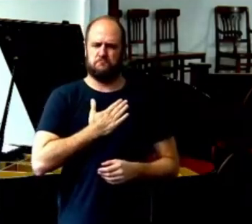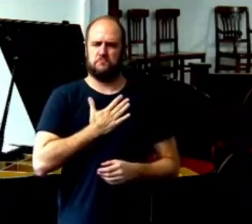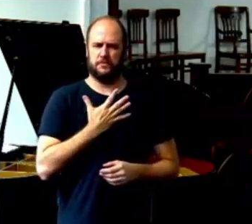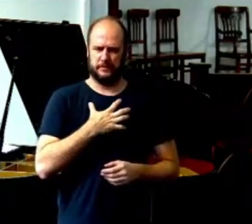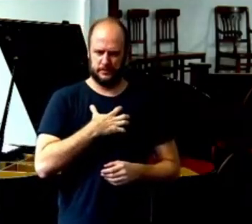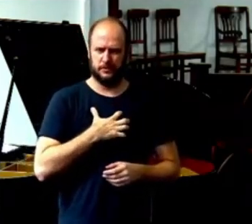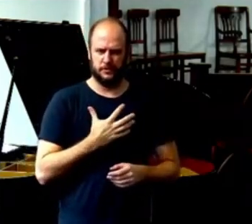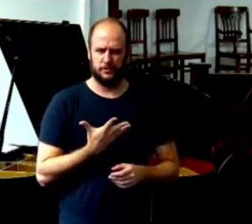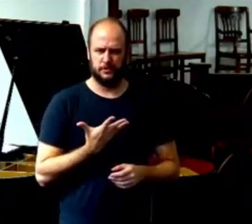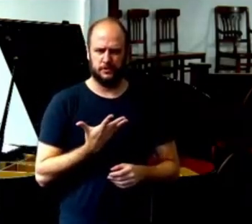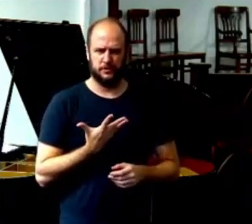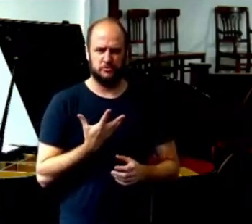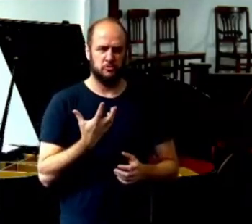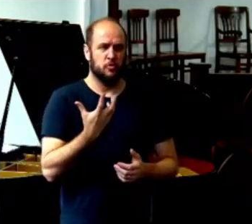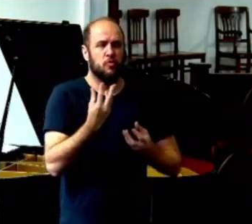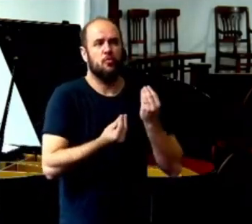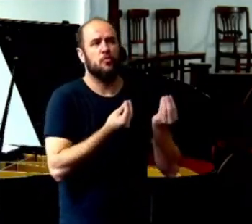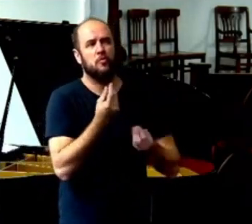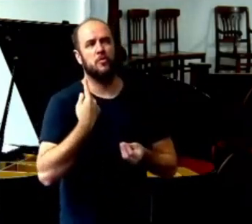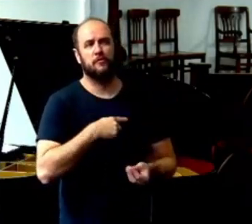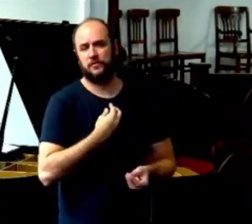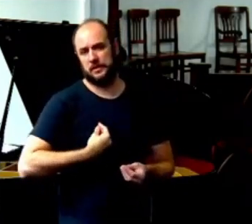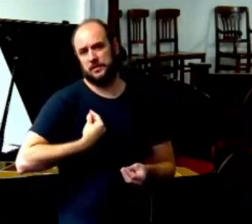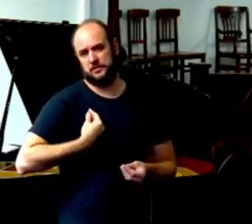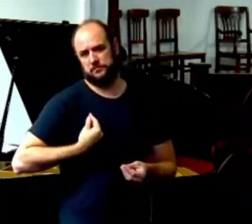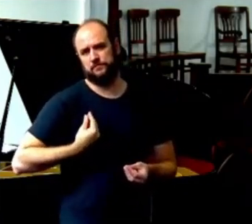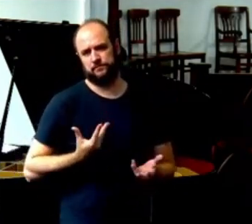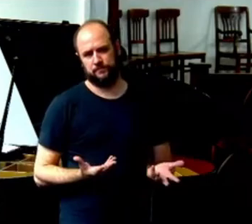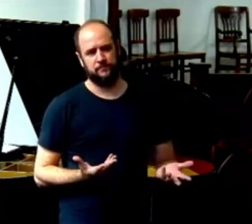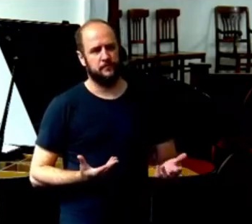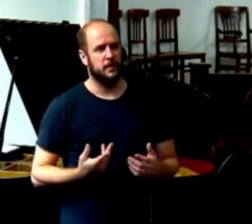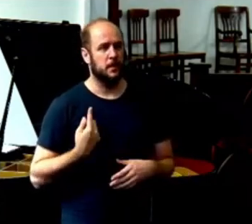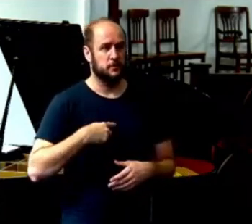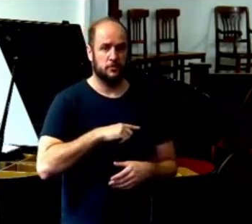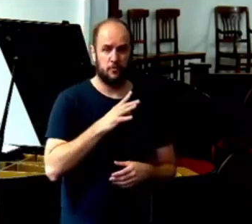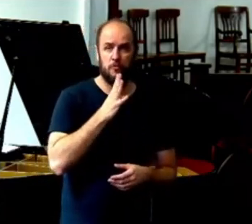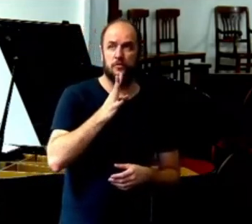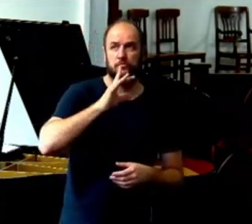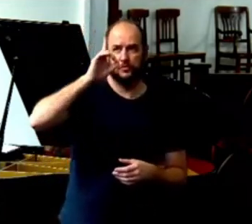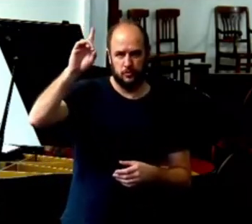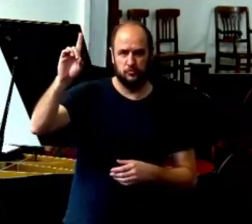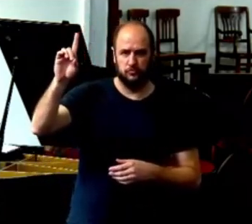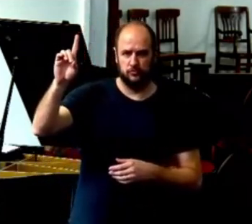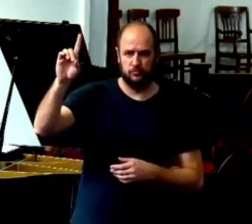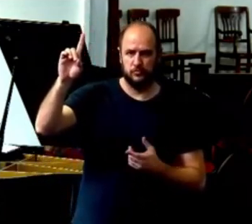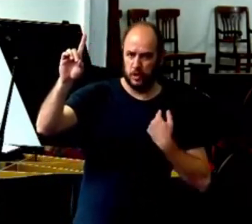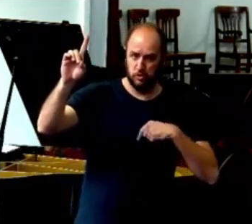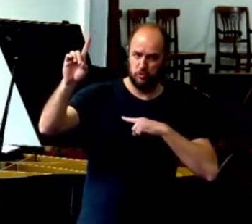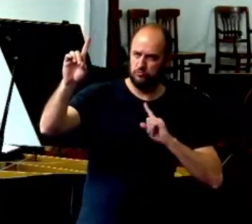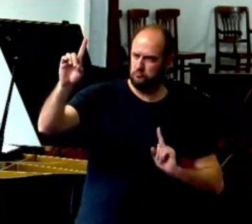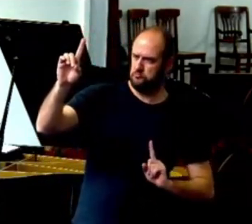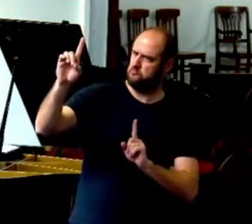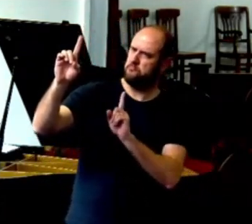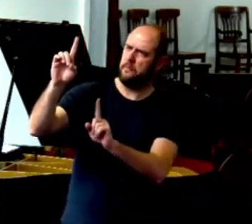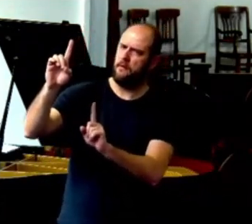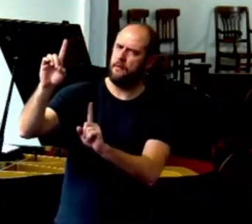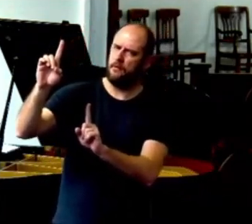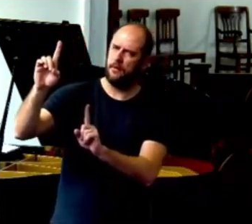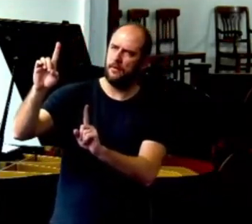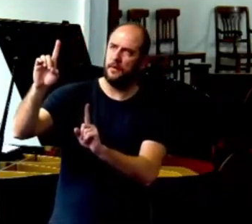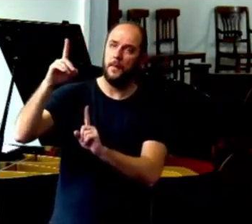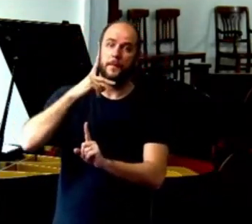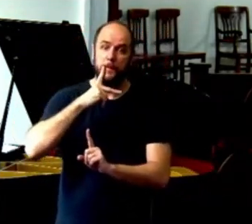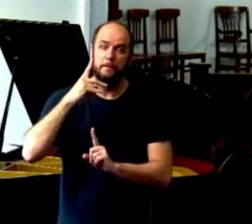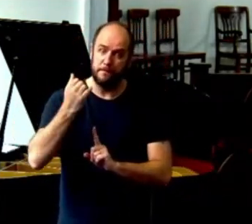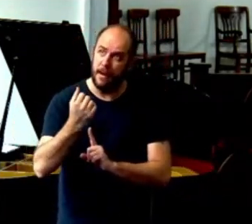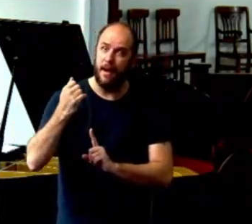impacto profundo na forma como vivemos. Quando conhecemos a Deus, não simplesmente como